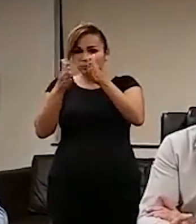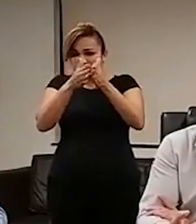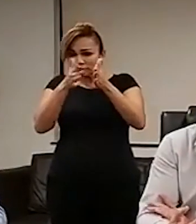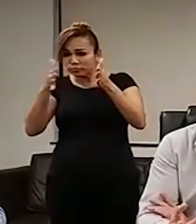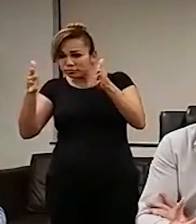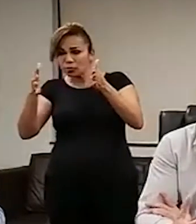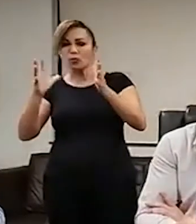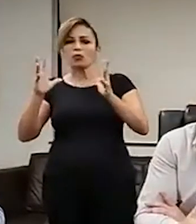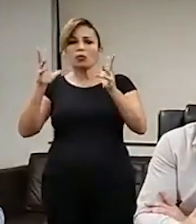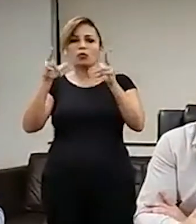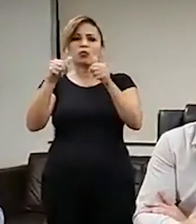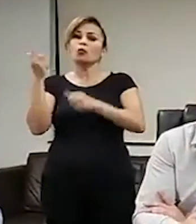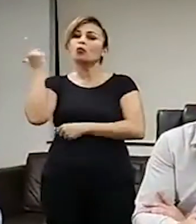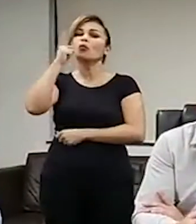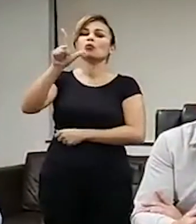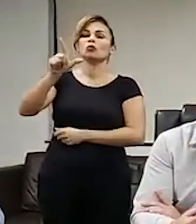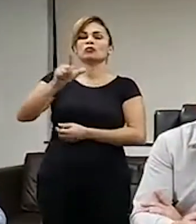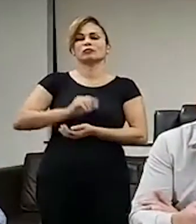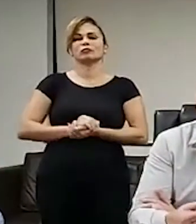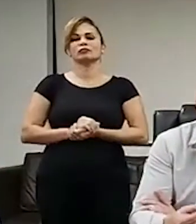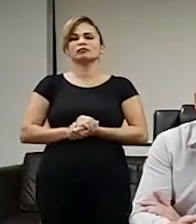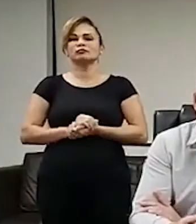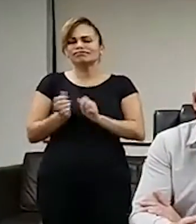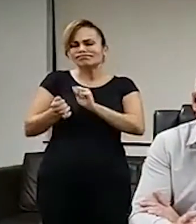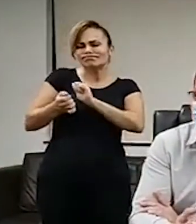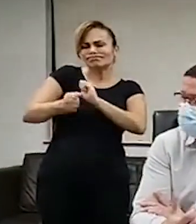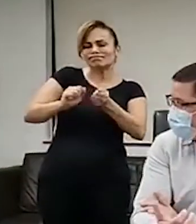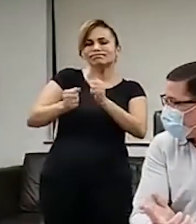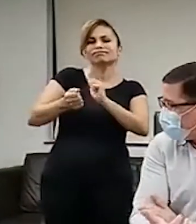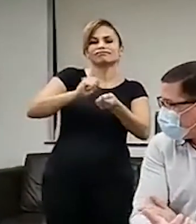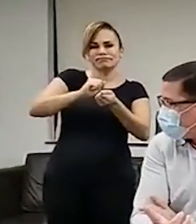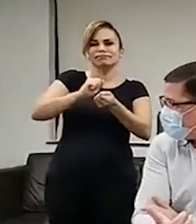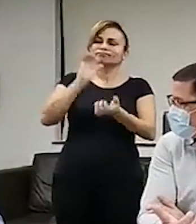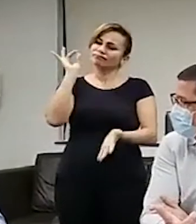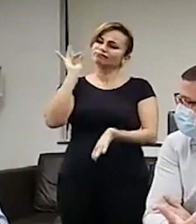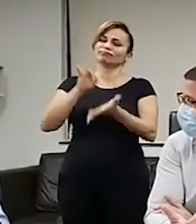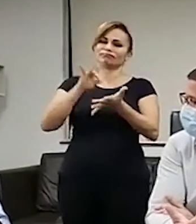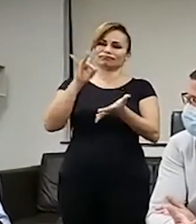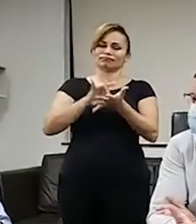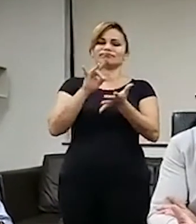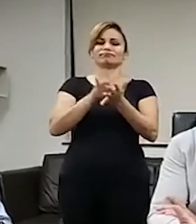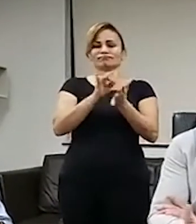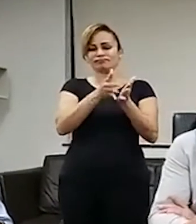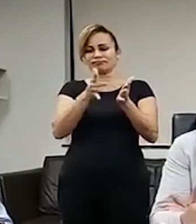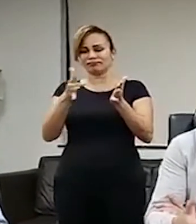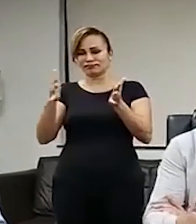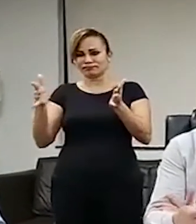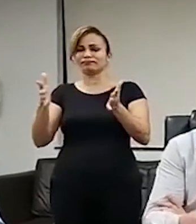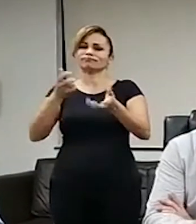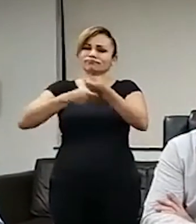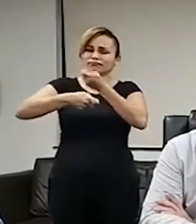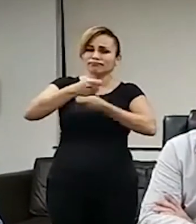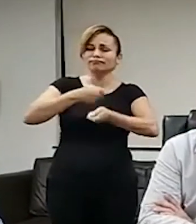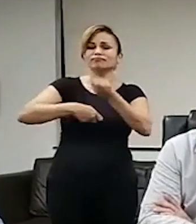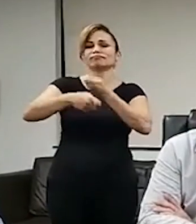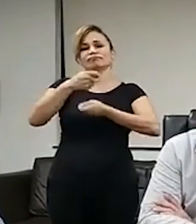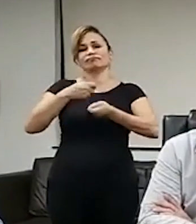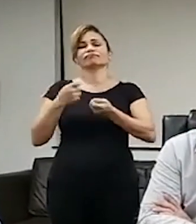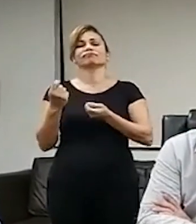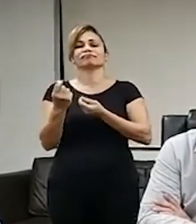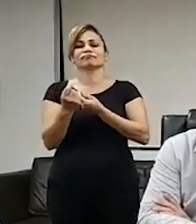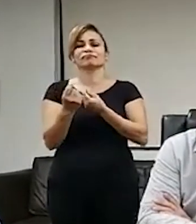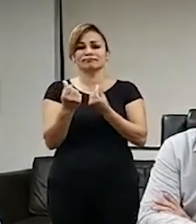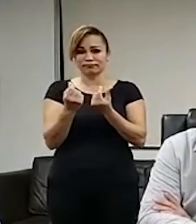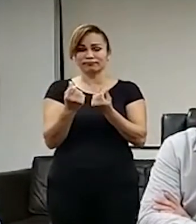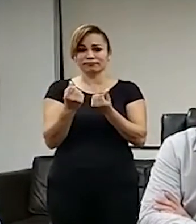consigam, né, se adequar à realidade, né, à realidade financeira e econômica